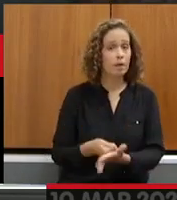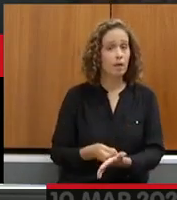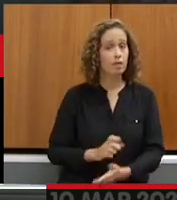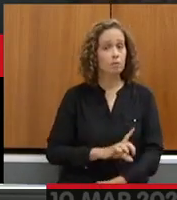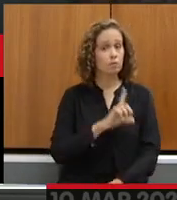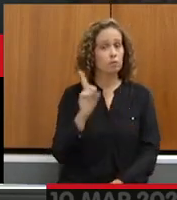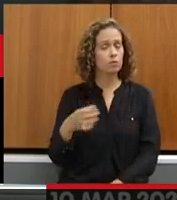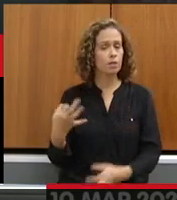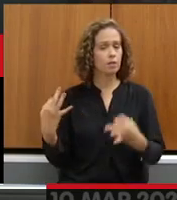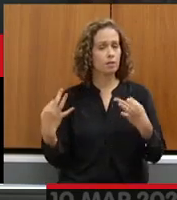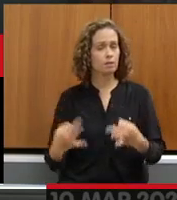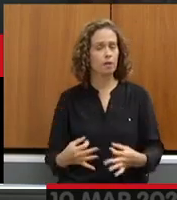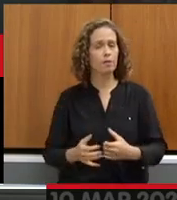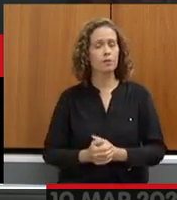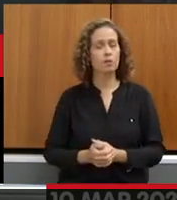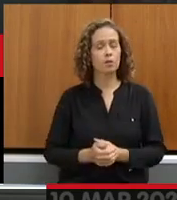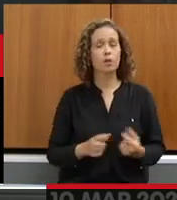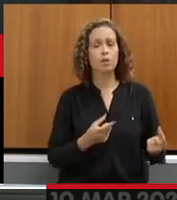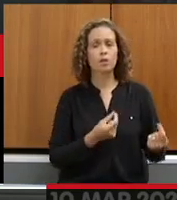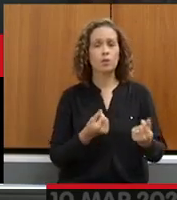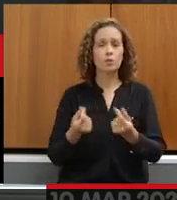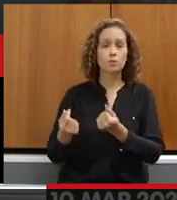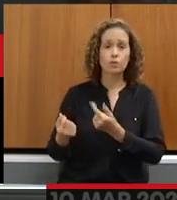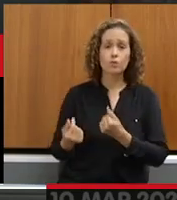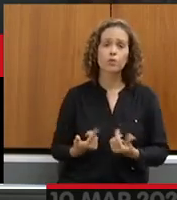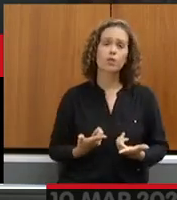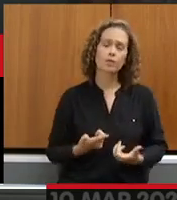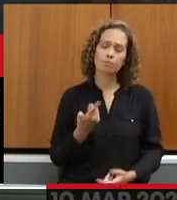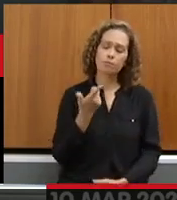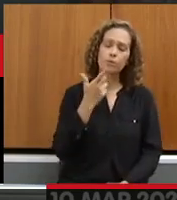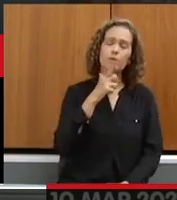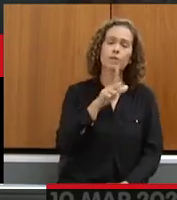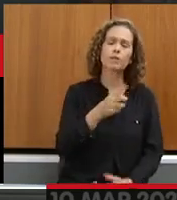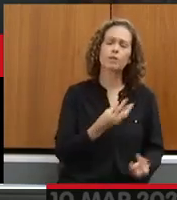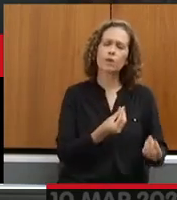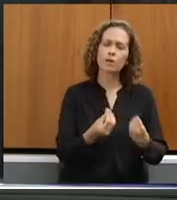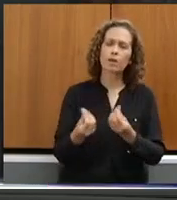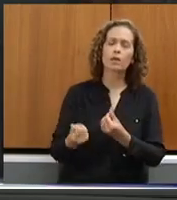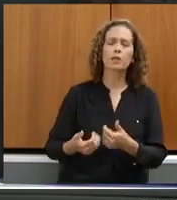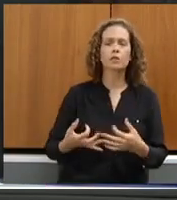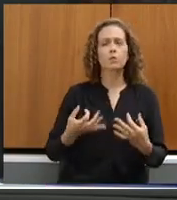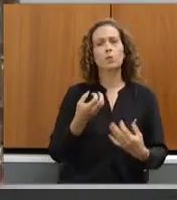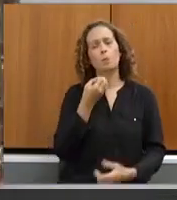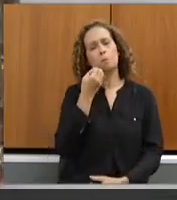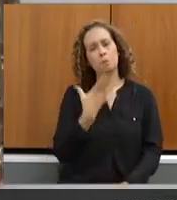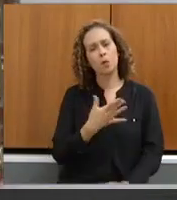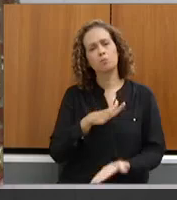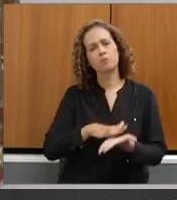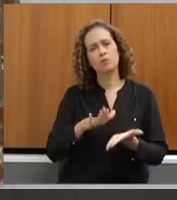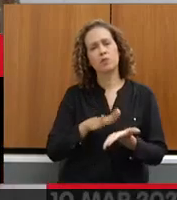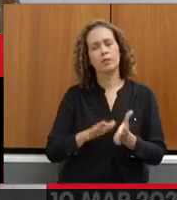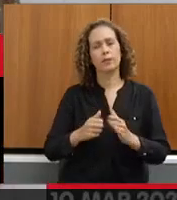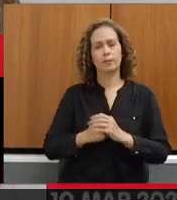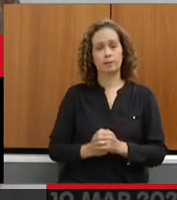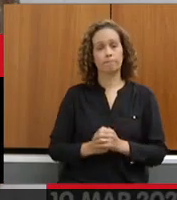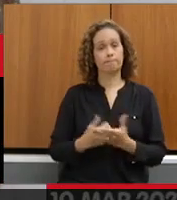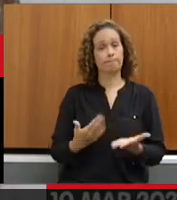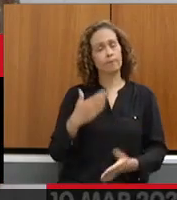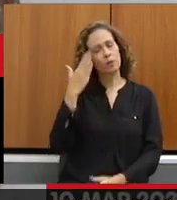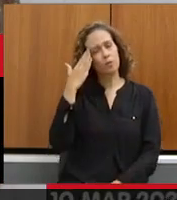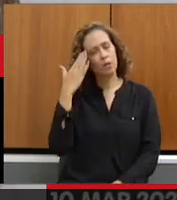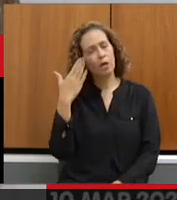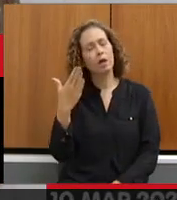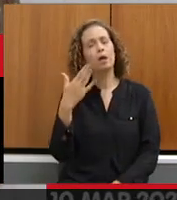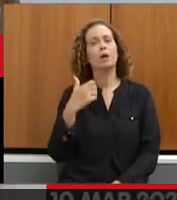fazendo o dinheiro pouco chegar na conta com seriedade e com qualidade de gato obrigado obrigado pela Antônio Carlos Arantes